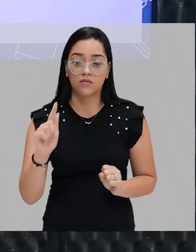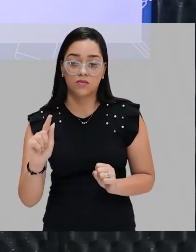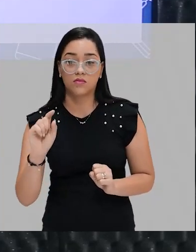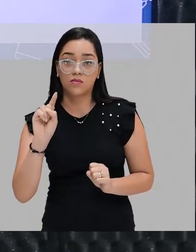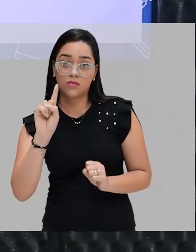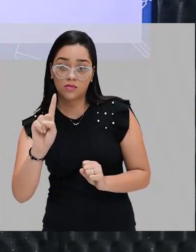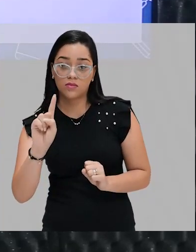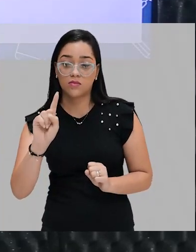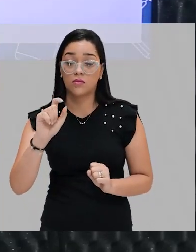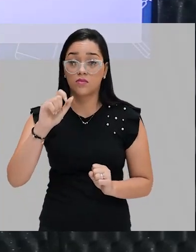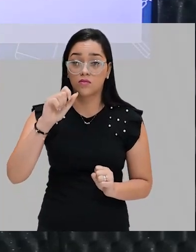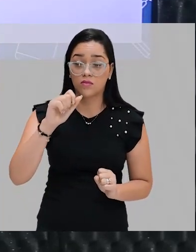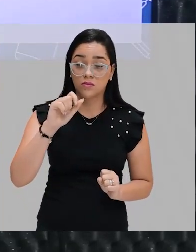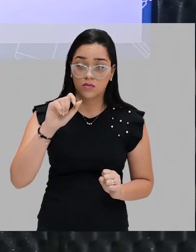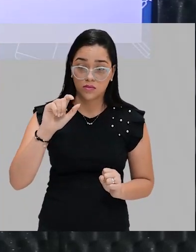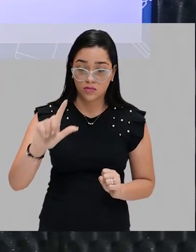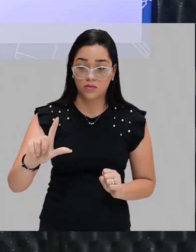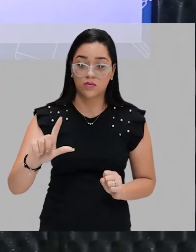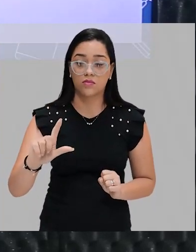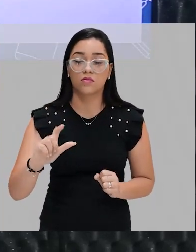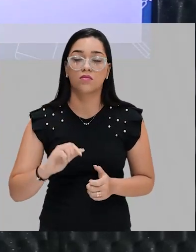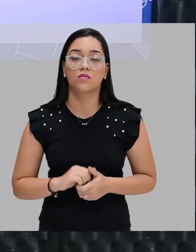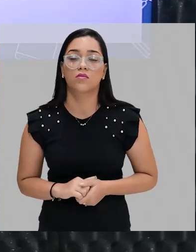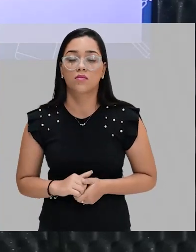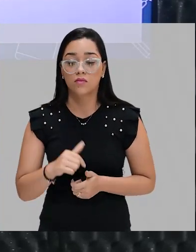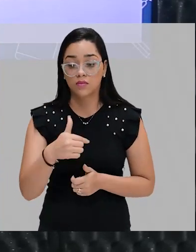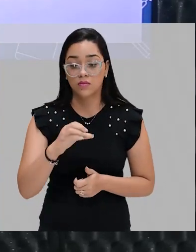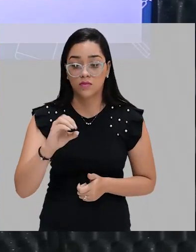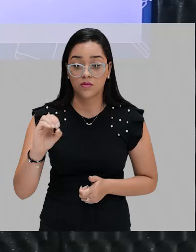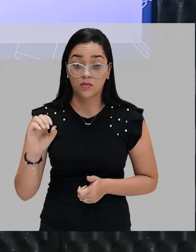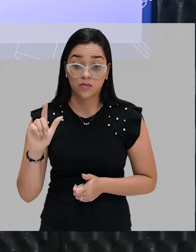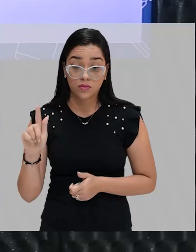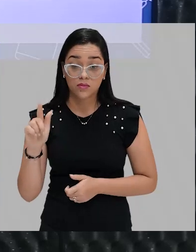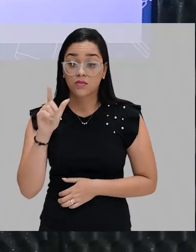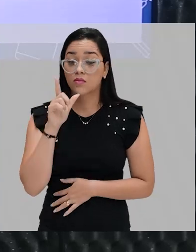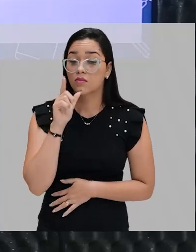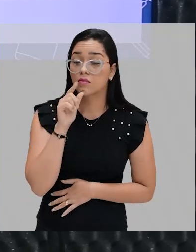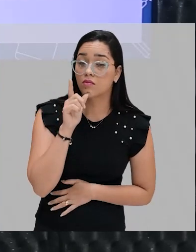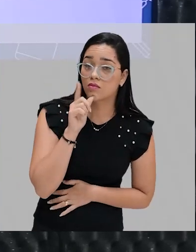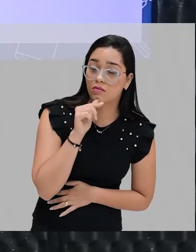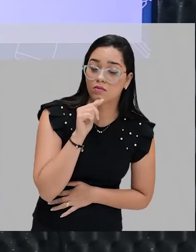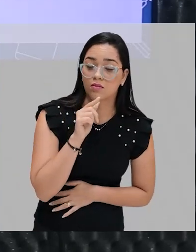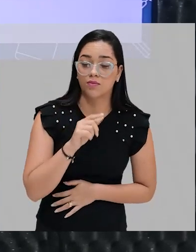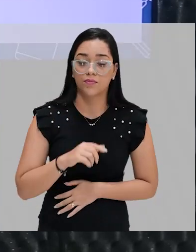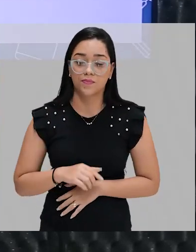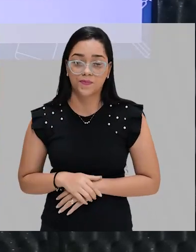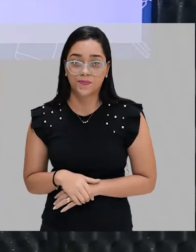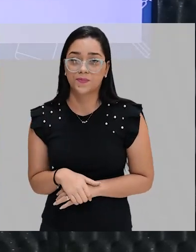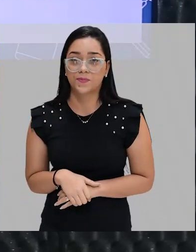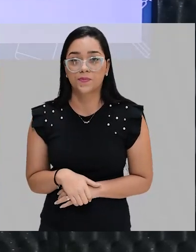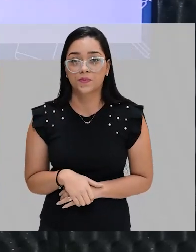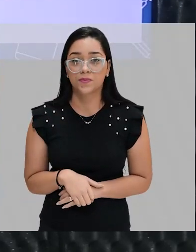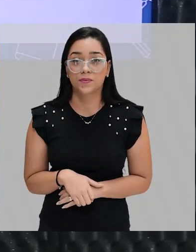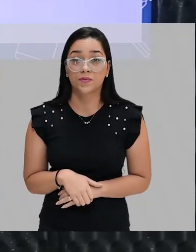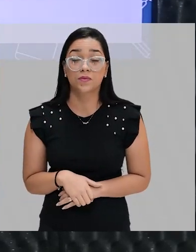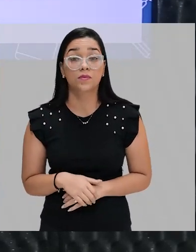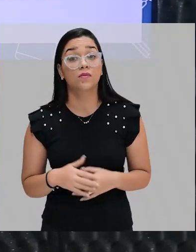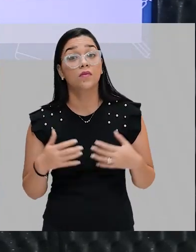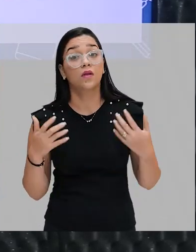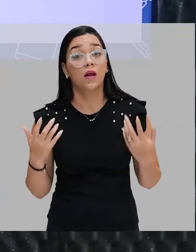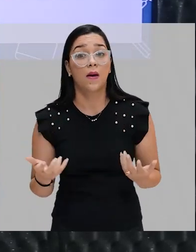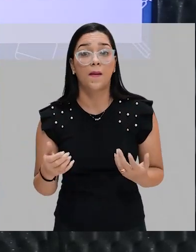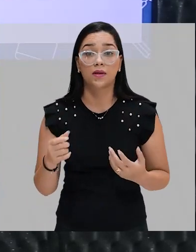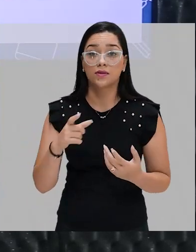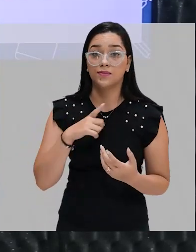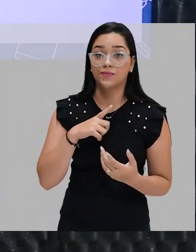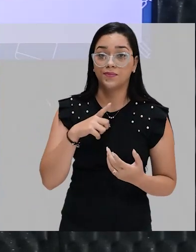litro. Normalmente, 100 gramas de água, certo? Ou 100 gramas do solvente, em